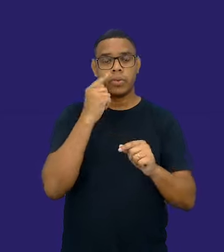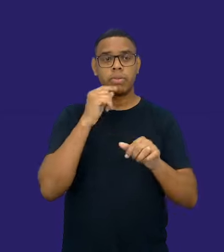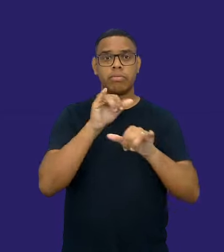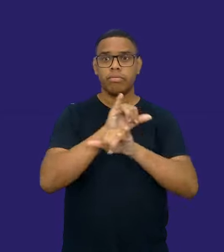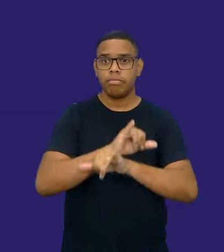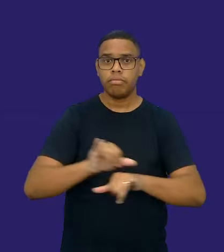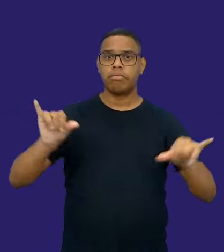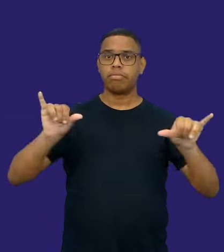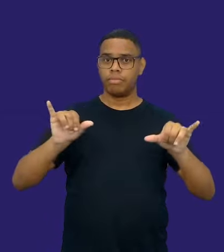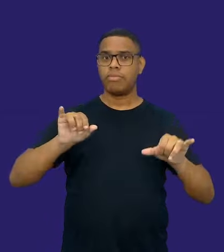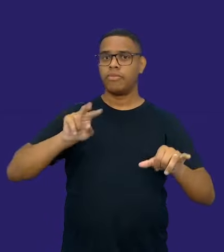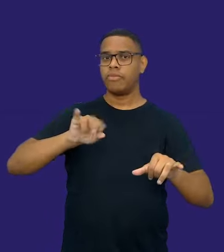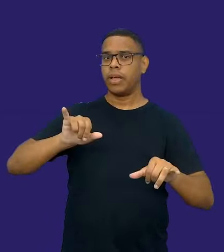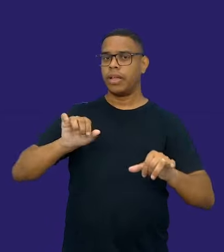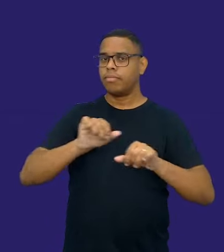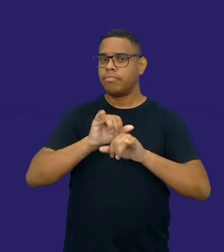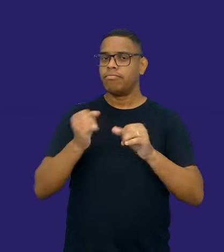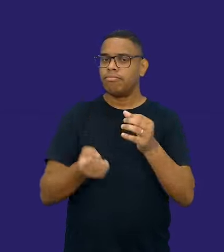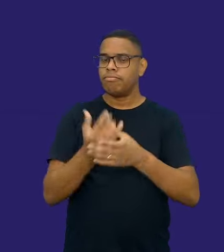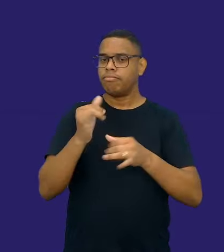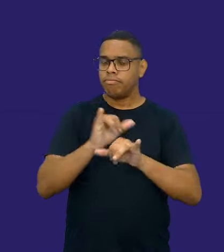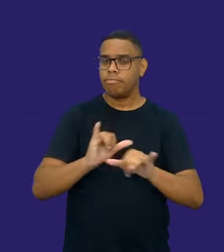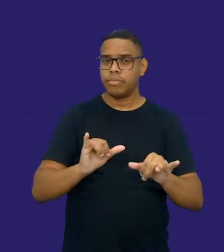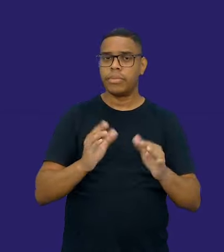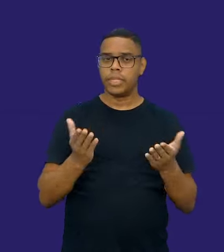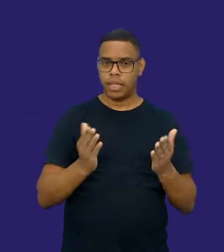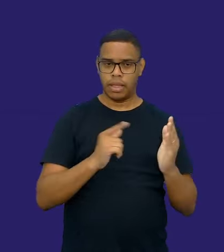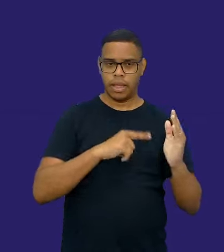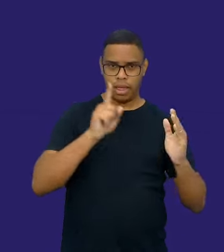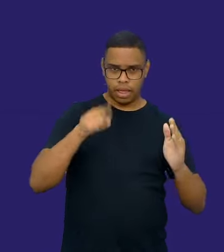uma contribui com a outra, com a posterior.